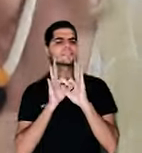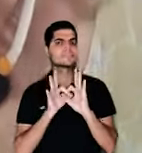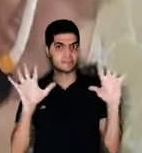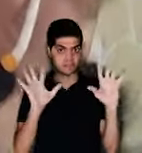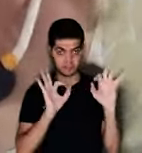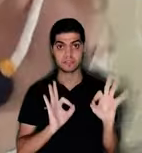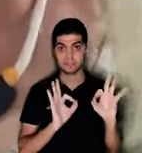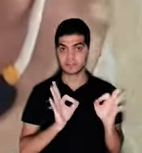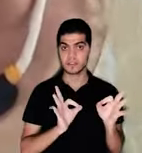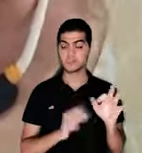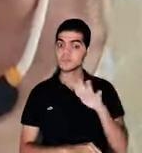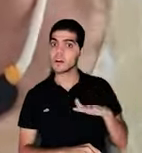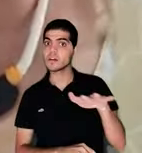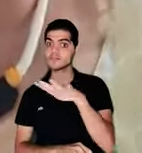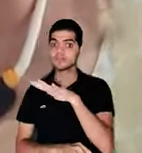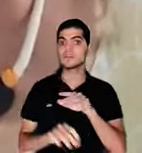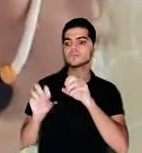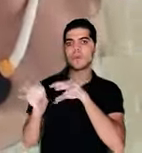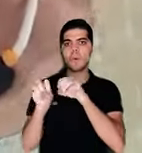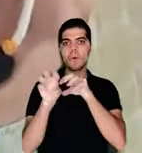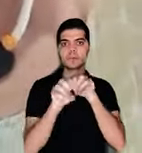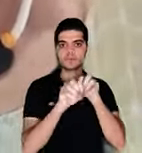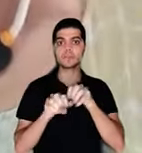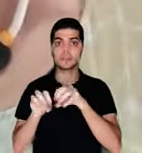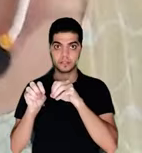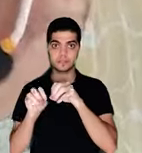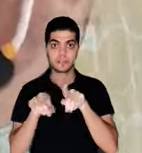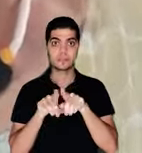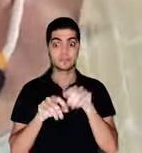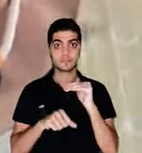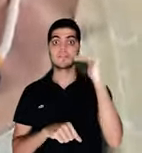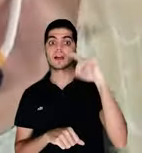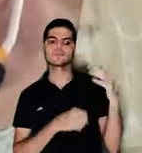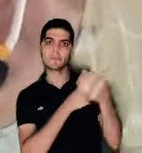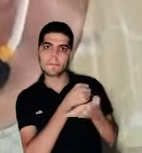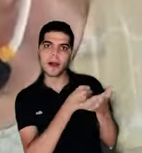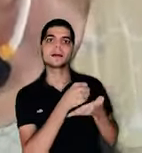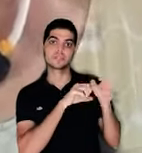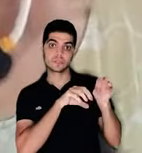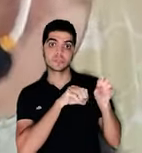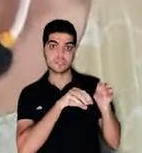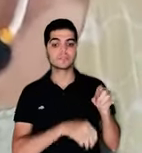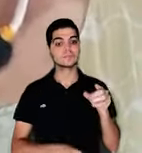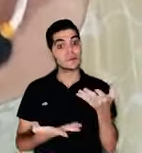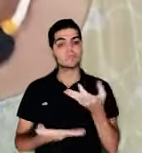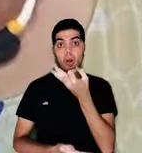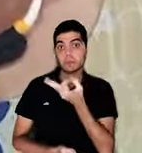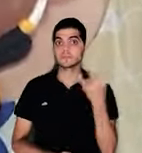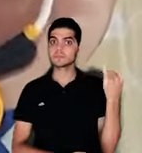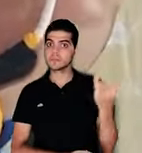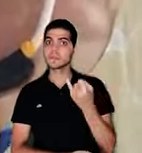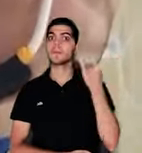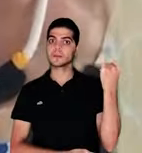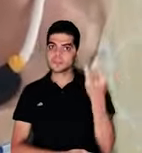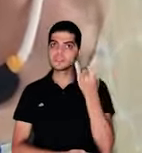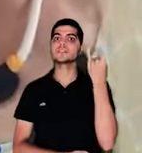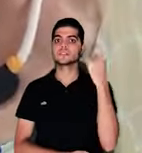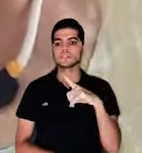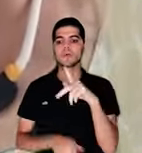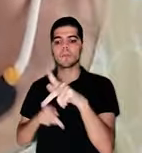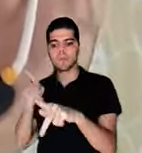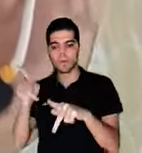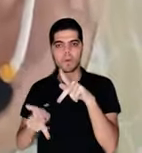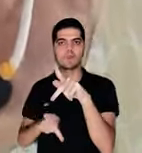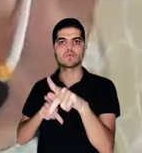independência nas áreas da educação sobretudo da Educação Básica é importante dizemos que a maior